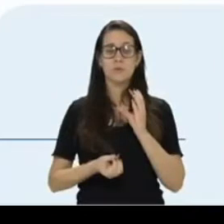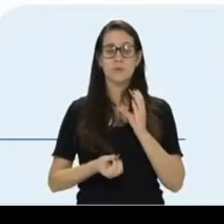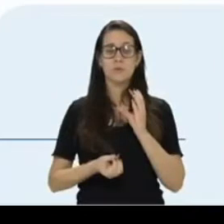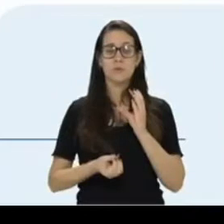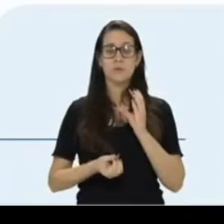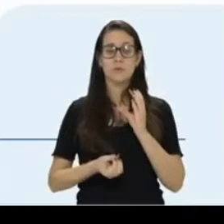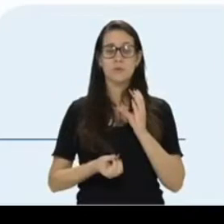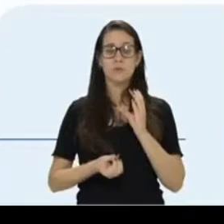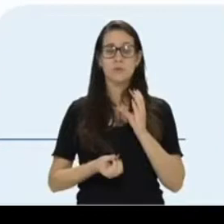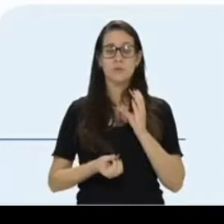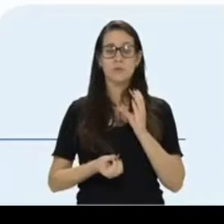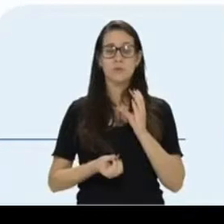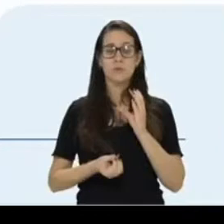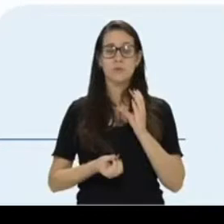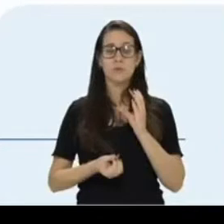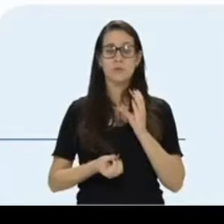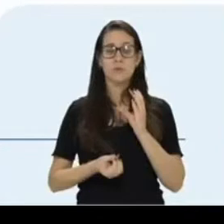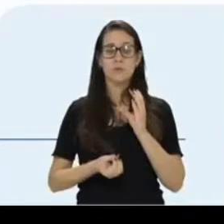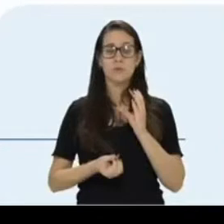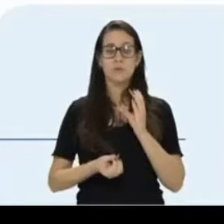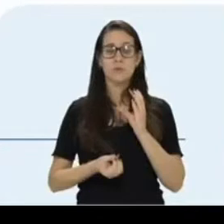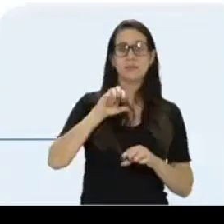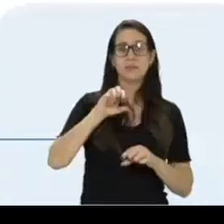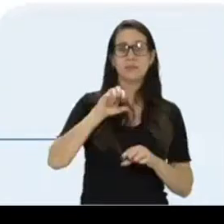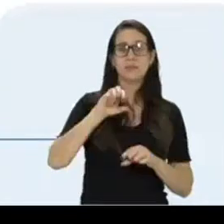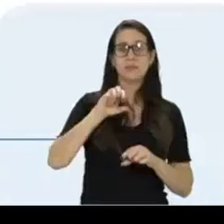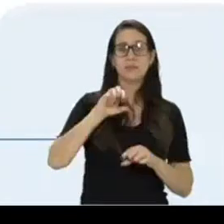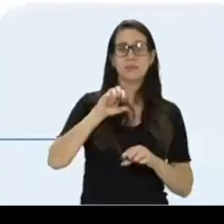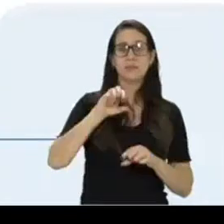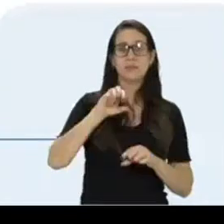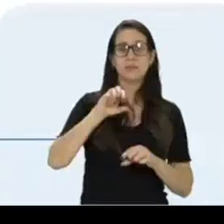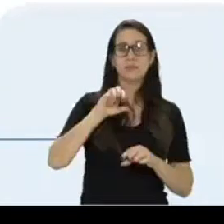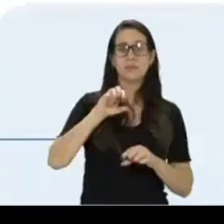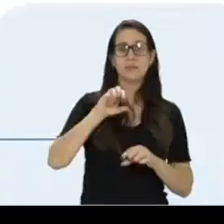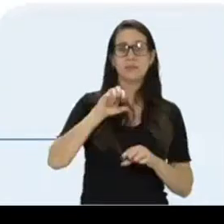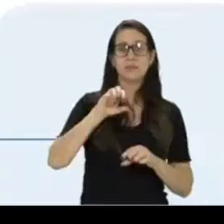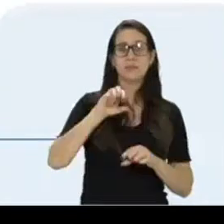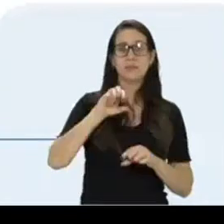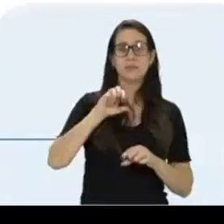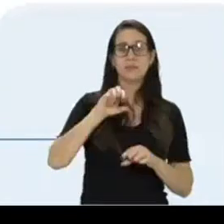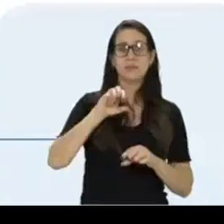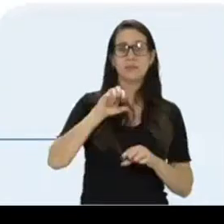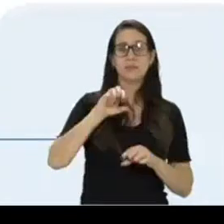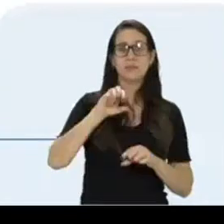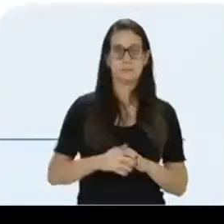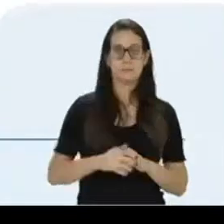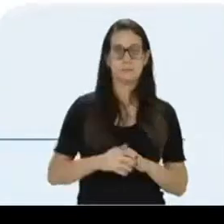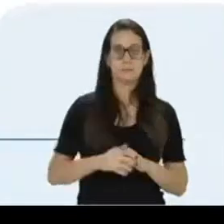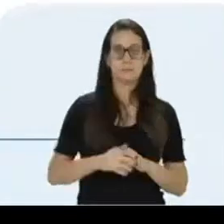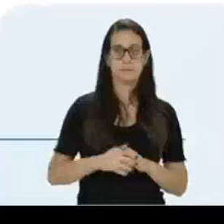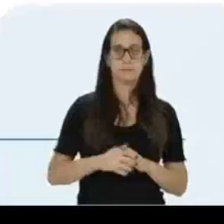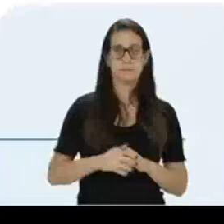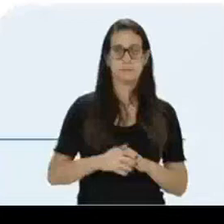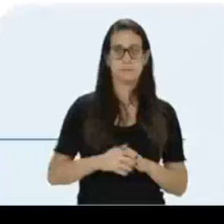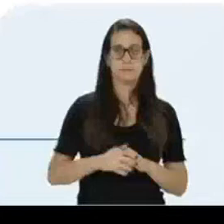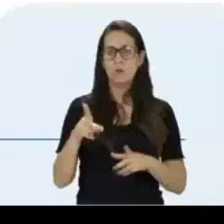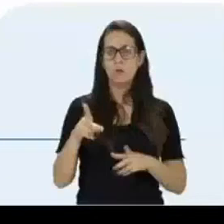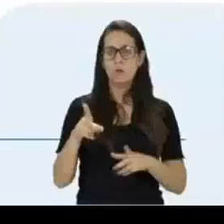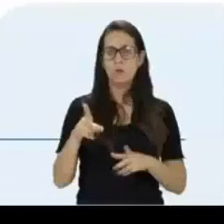citoplasma, eles não estão dentro do núcleo, então, eles são organelas citoplasmáticas. Outra organela que nós